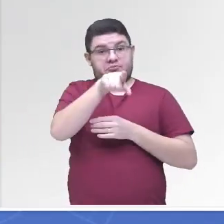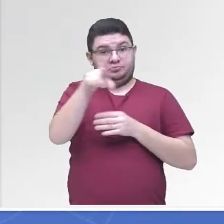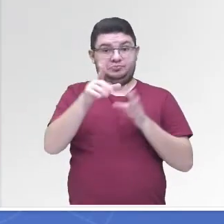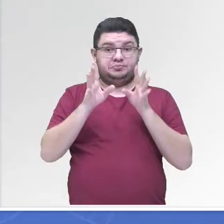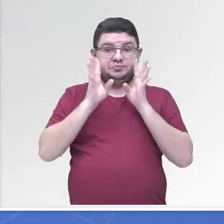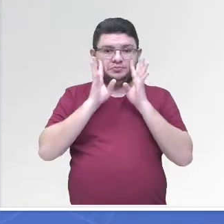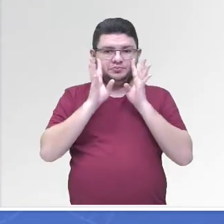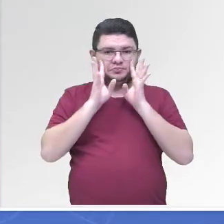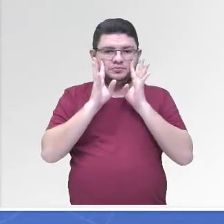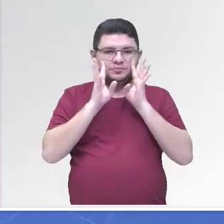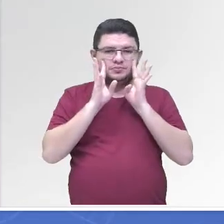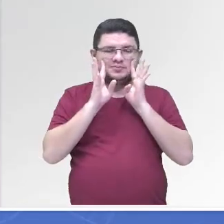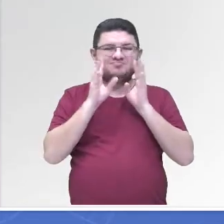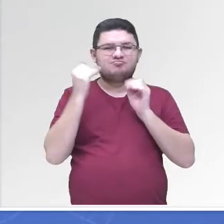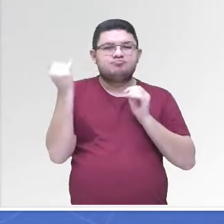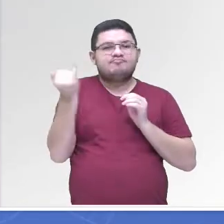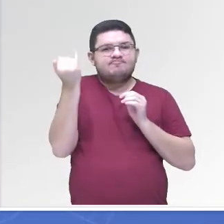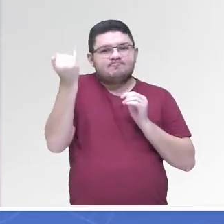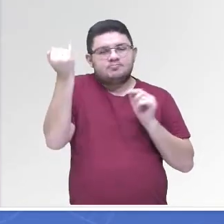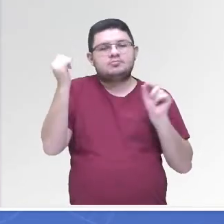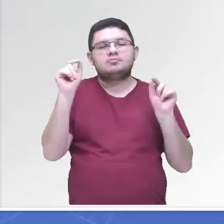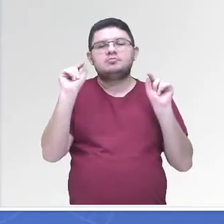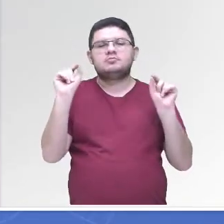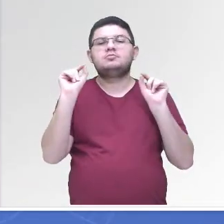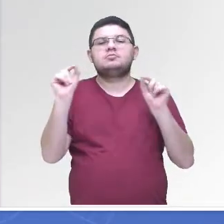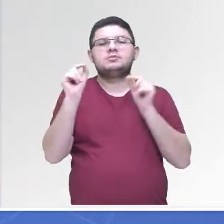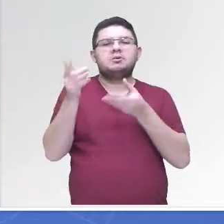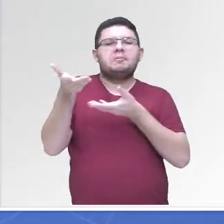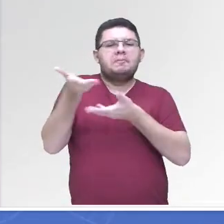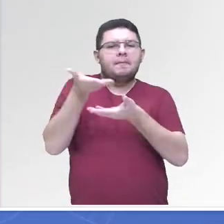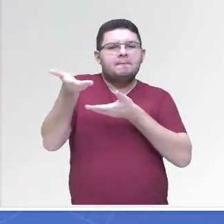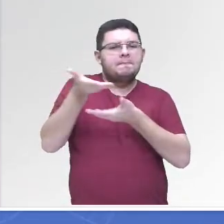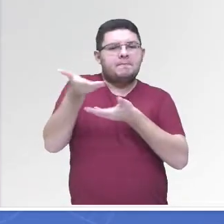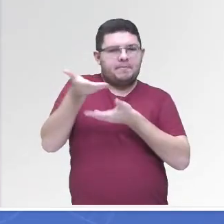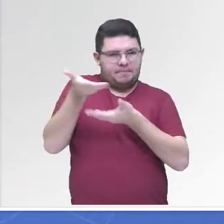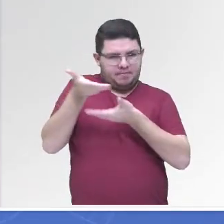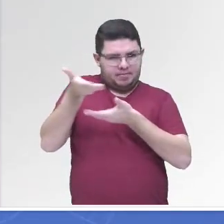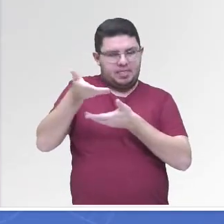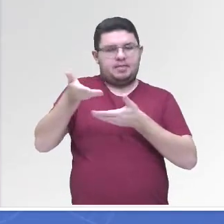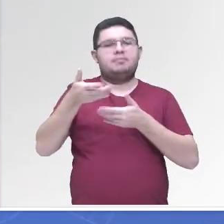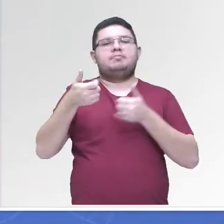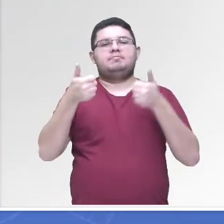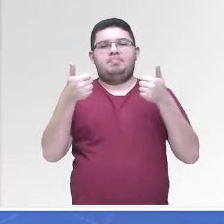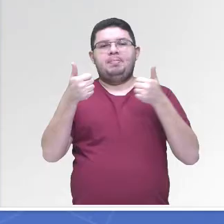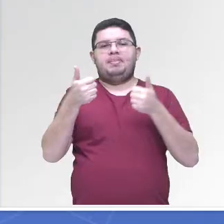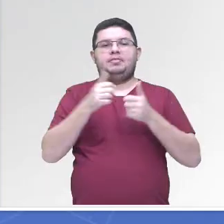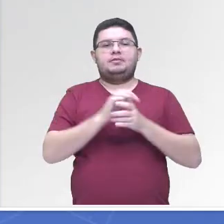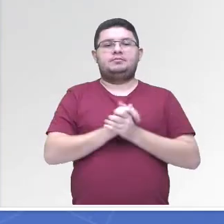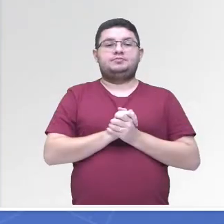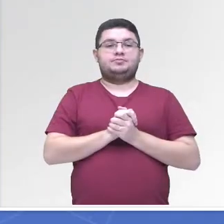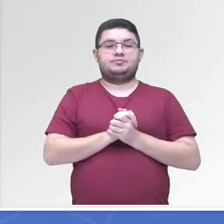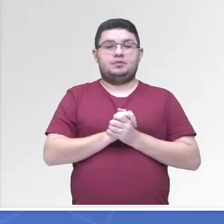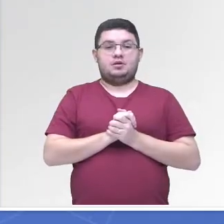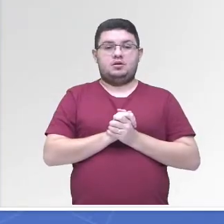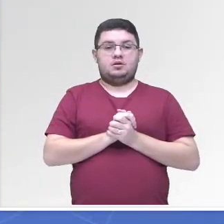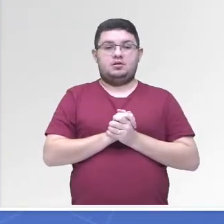momento que ele é super importante, né? Esse momento que a gente tem um pouco desse contato, ok? Então, vamos para a aula de